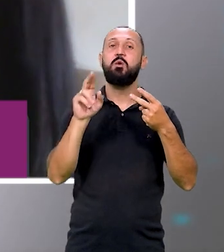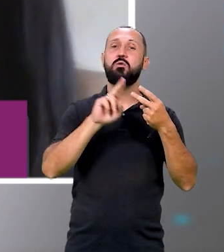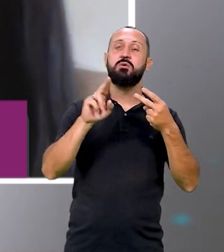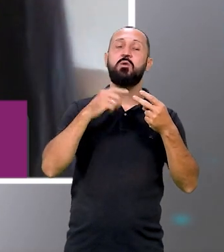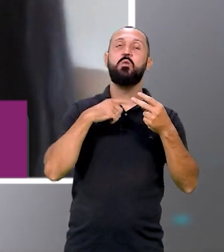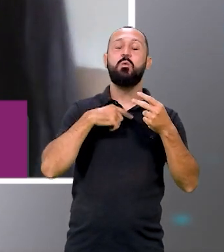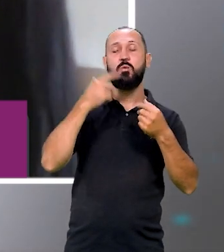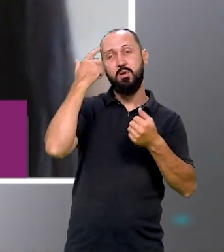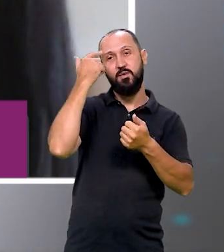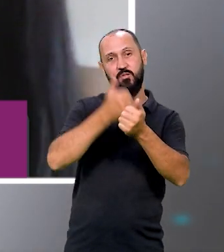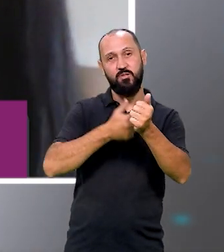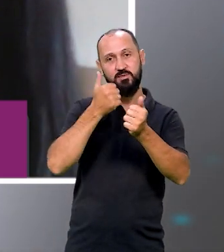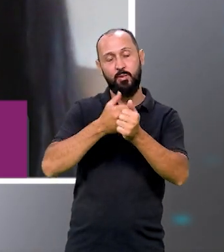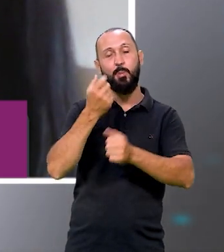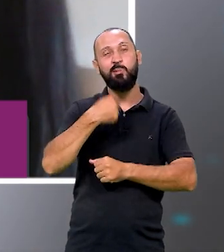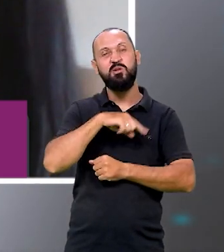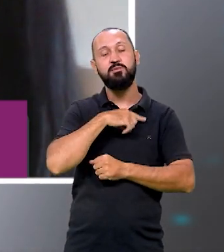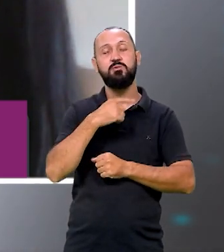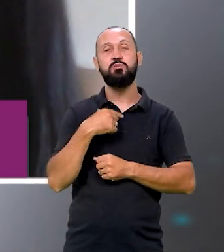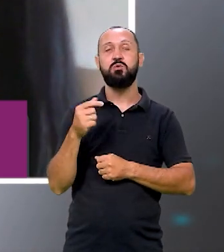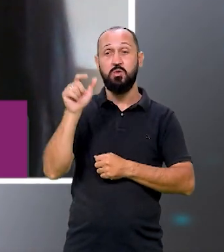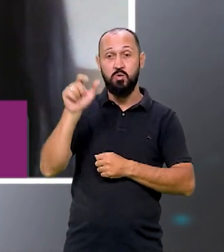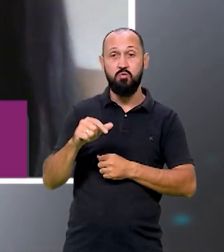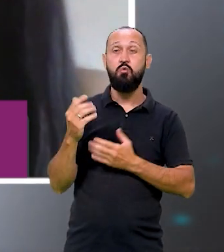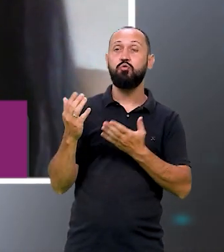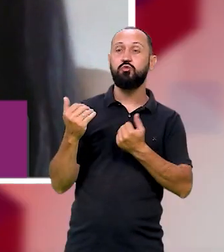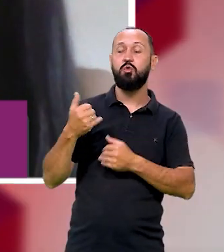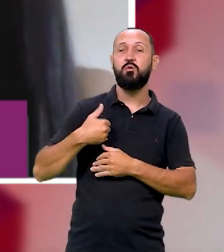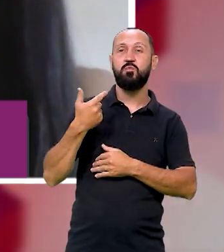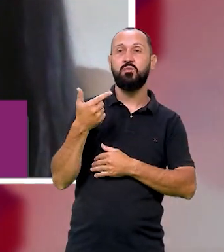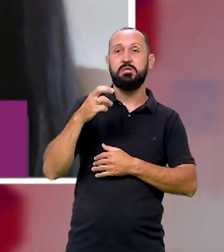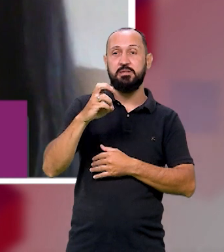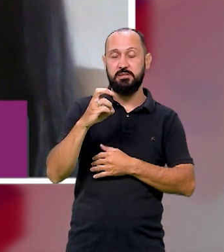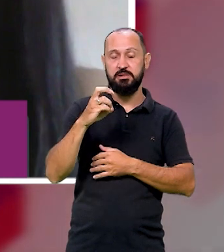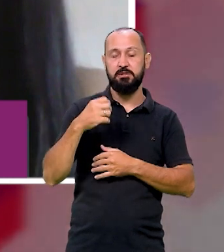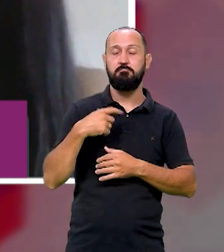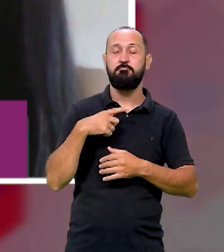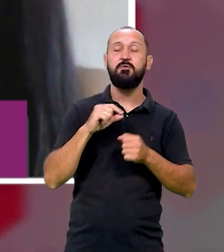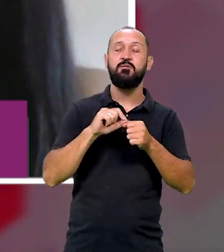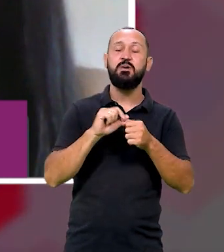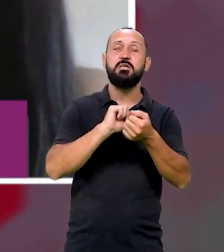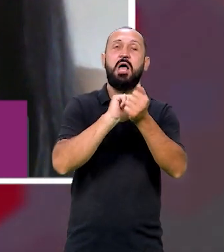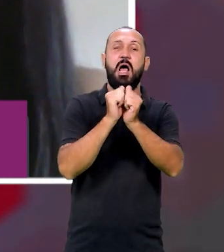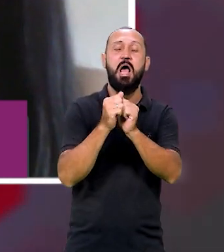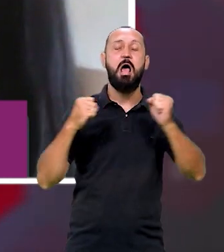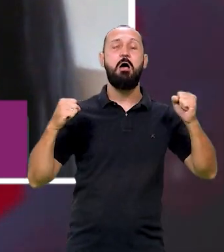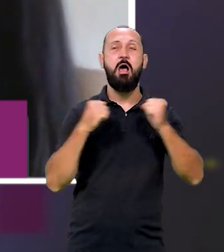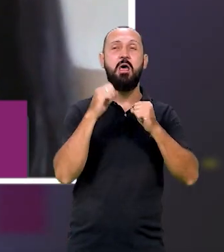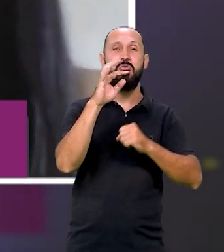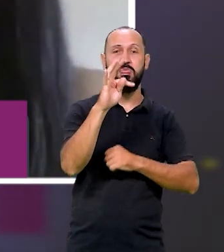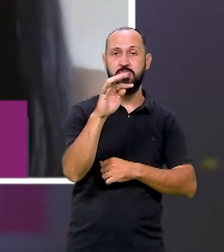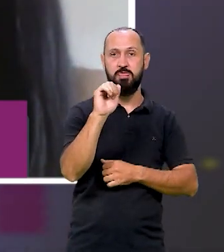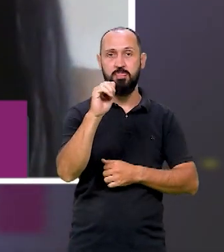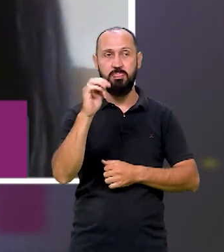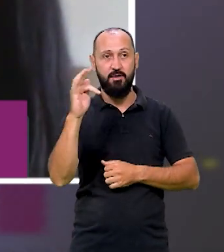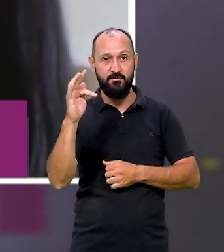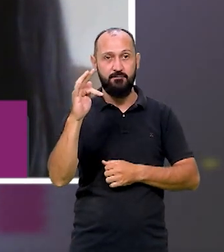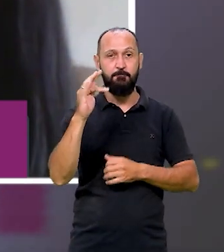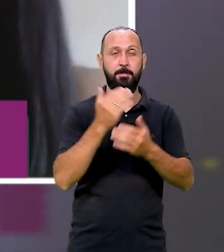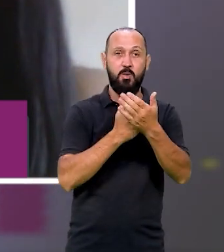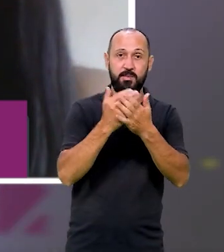que também vai servir como ponto de reflexão para a gente. Um jovem de 25 anos que estava fazendo teste de aptidão física